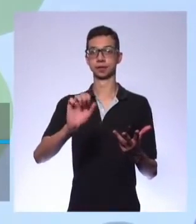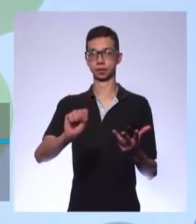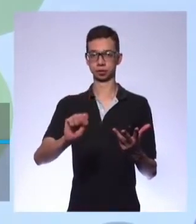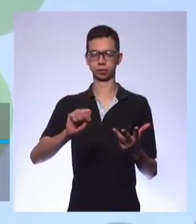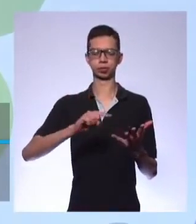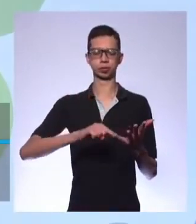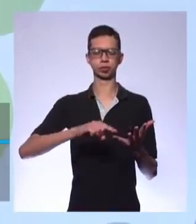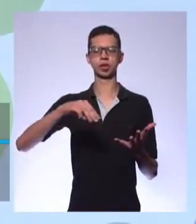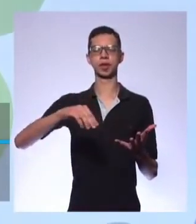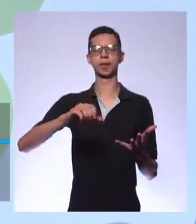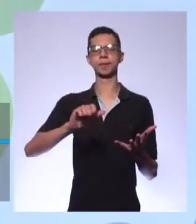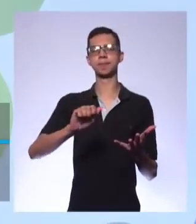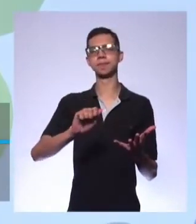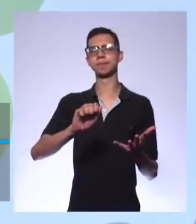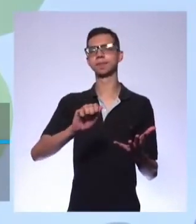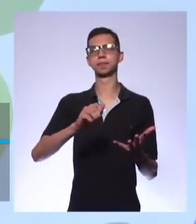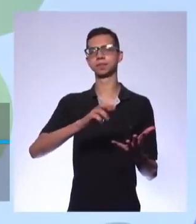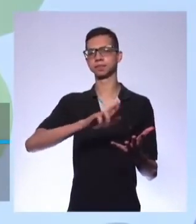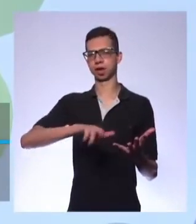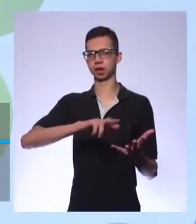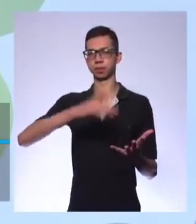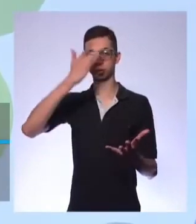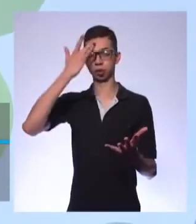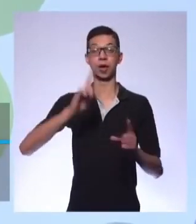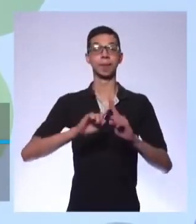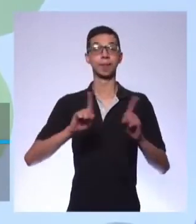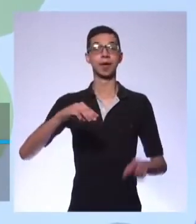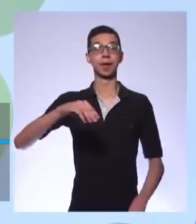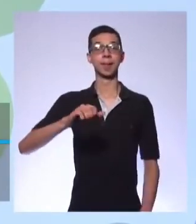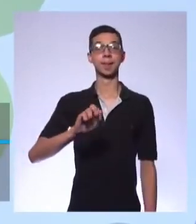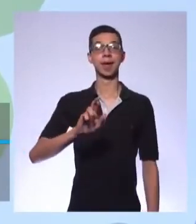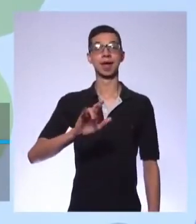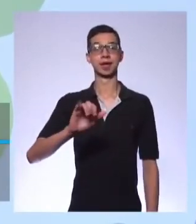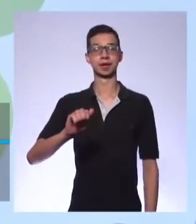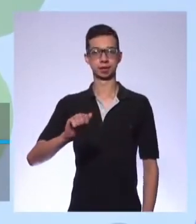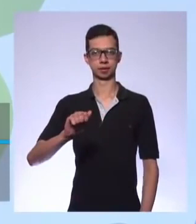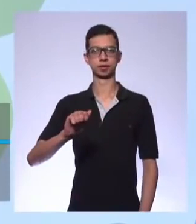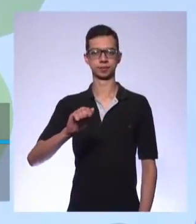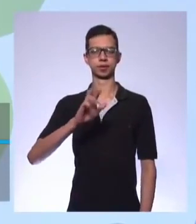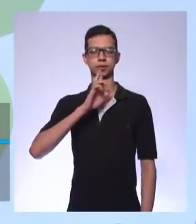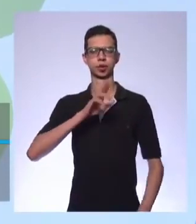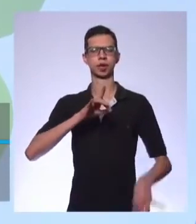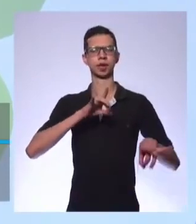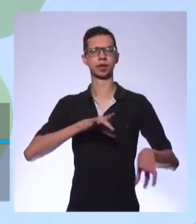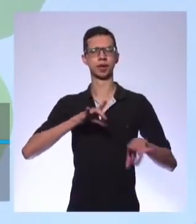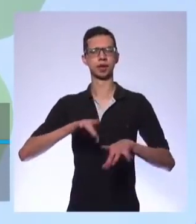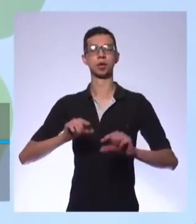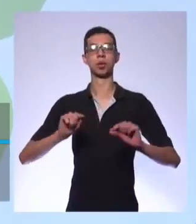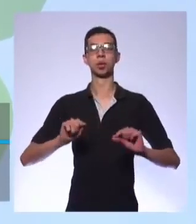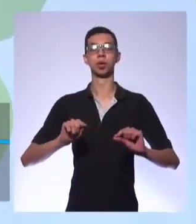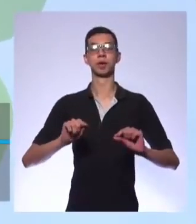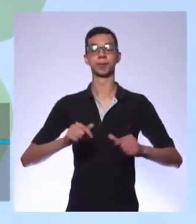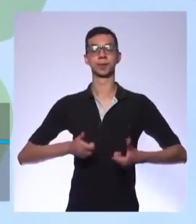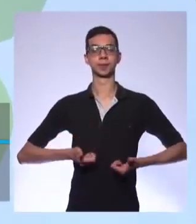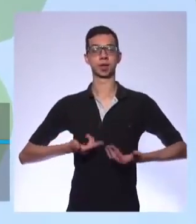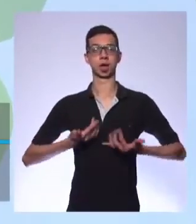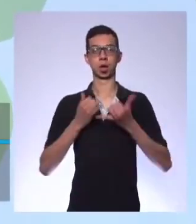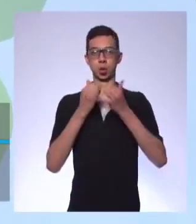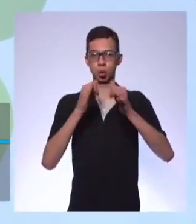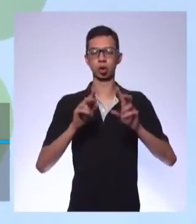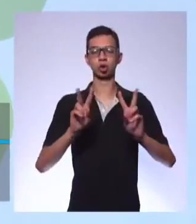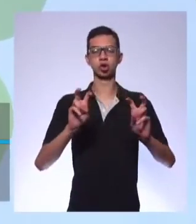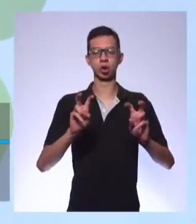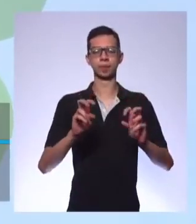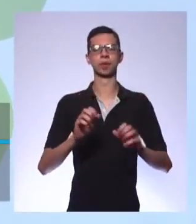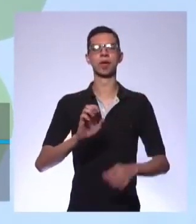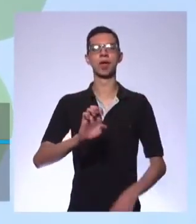ela foi na busca técnica do negócio, escreveu: caloria é uma unidade de medida de energia que não